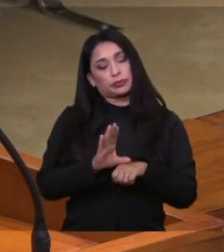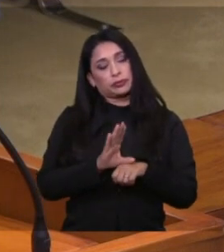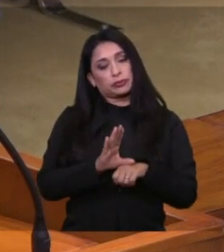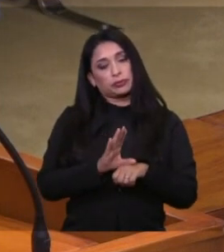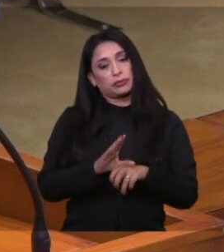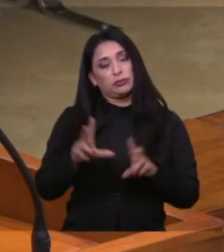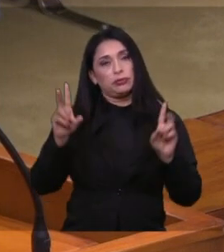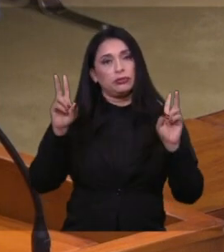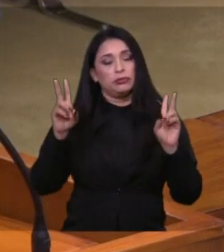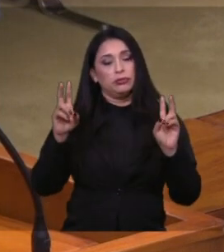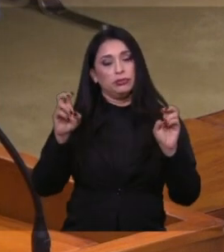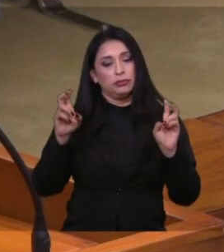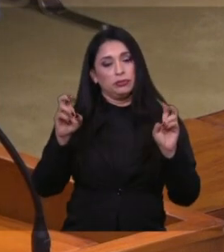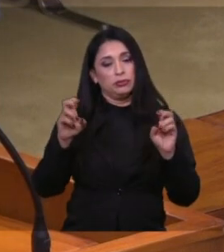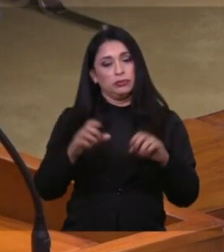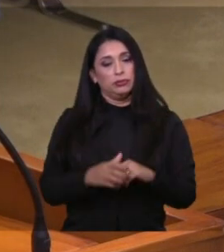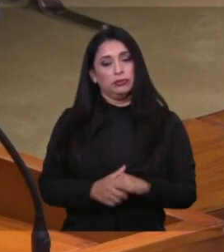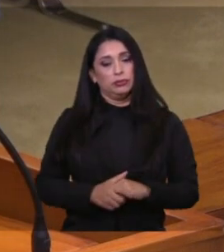seguintes termos: